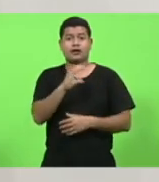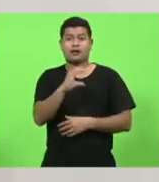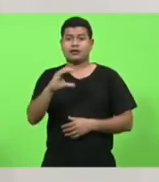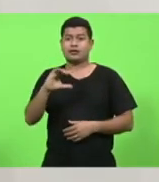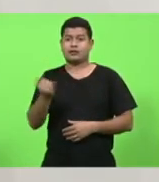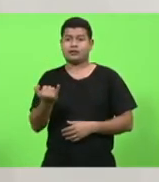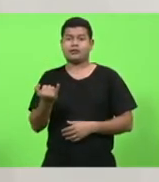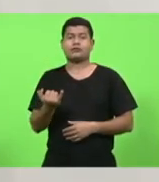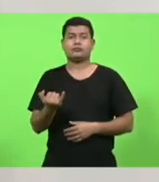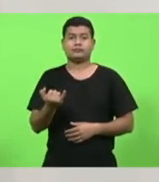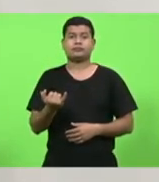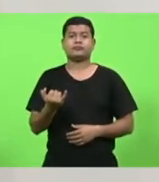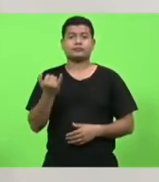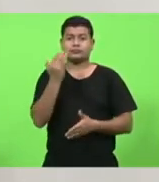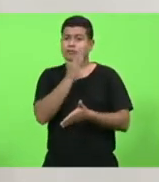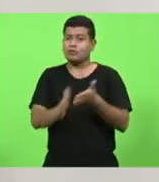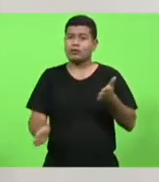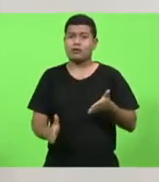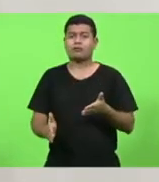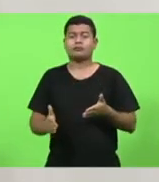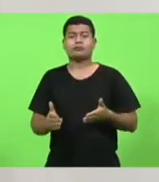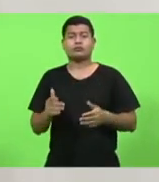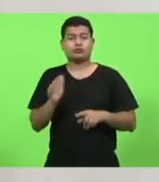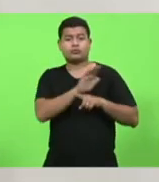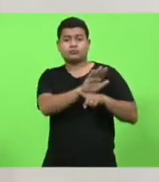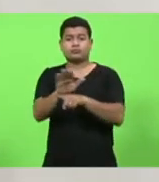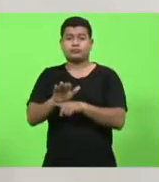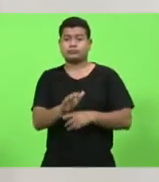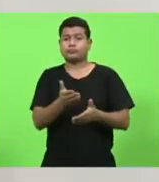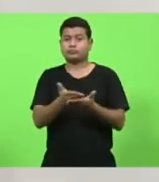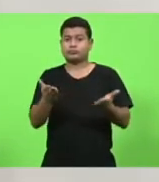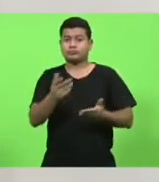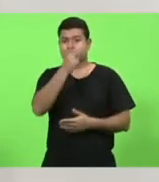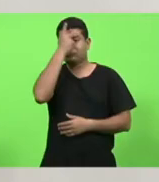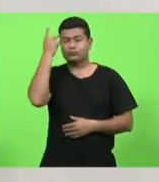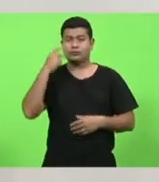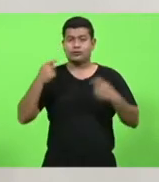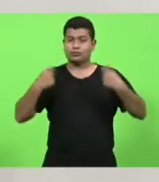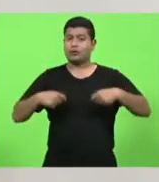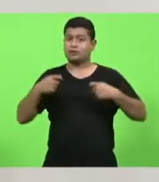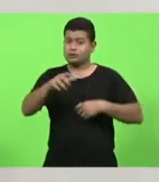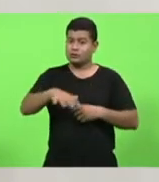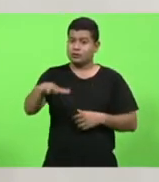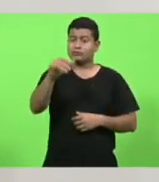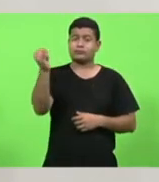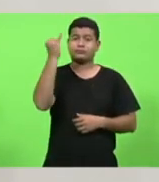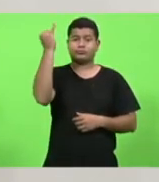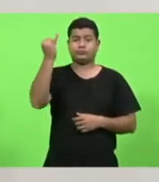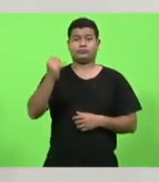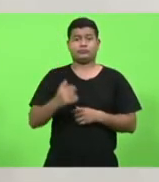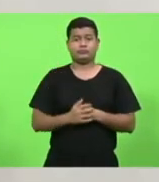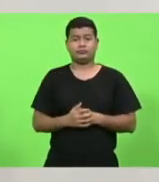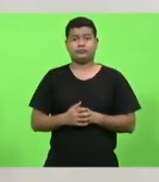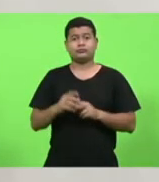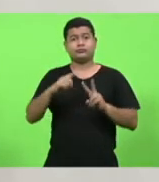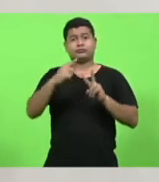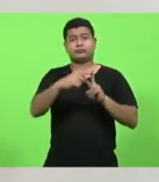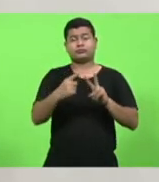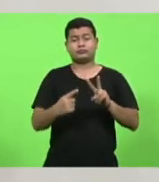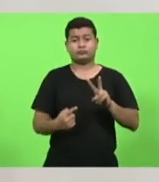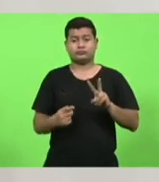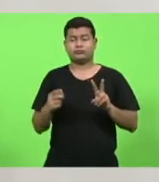possa derrubar o veto e, assim, beneficiar as pessoas. Nós precisamos desse setor tão importante. Então, essas duas linhas. E agora